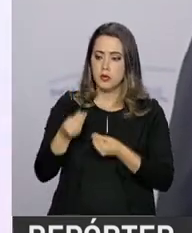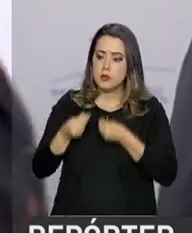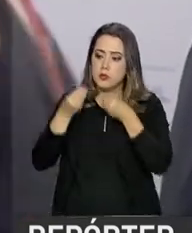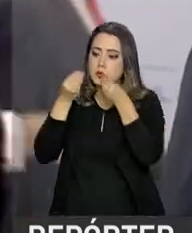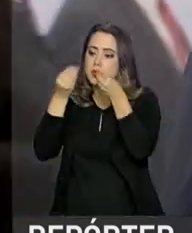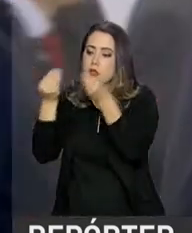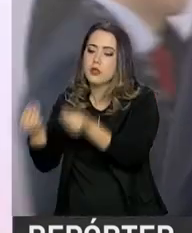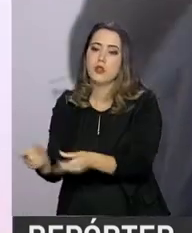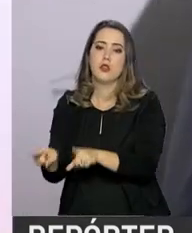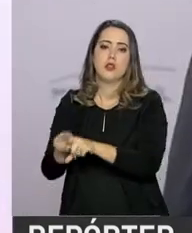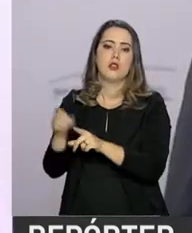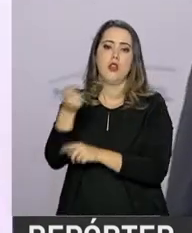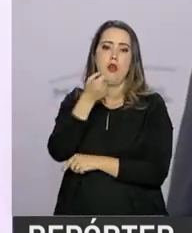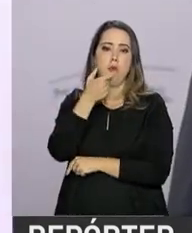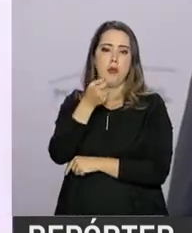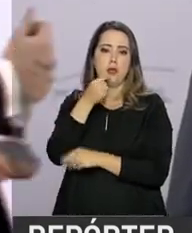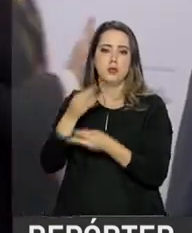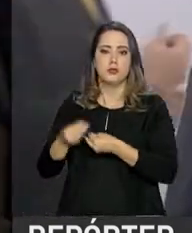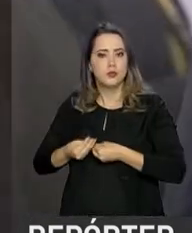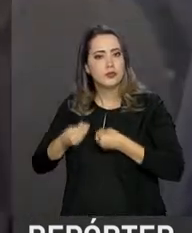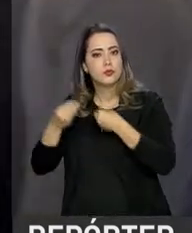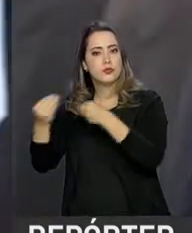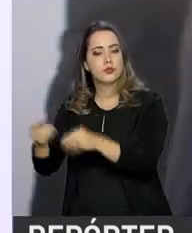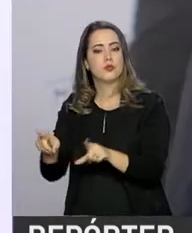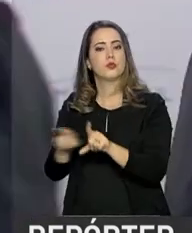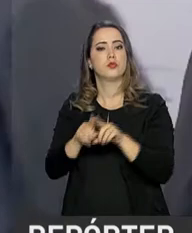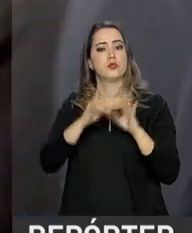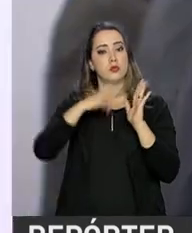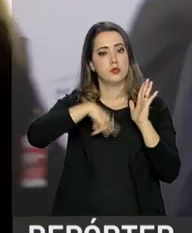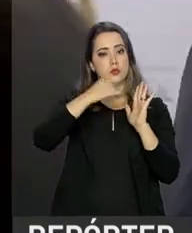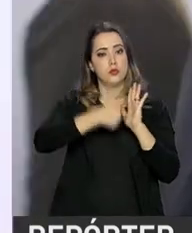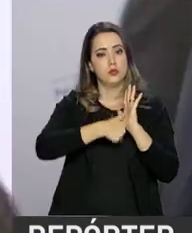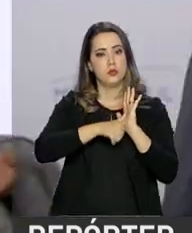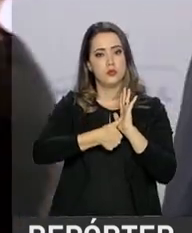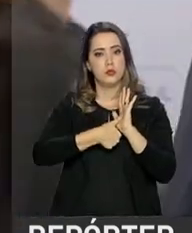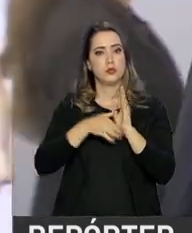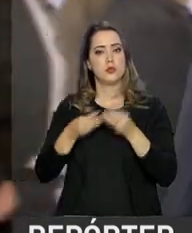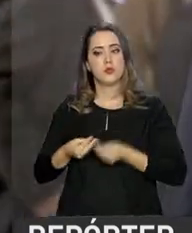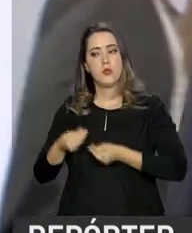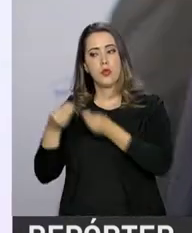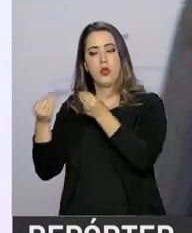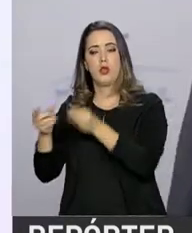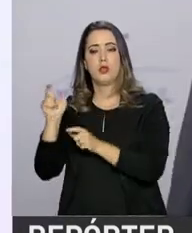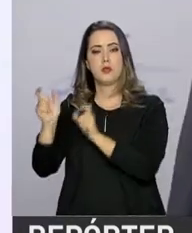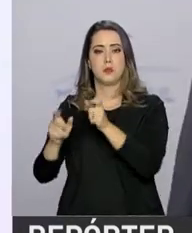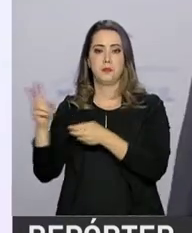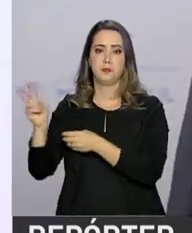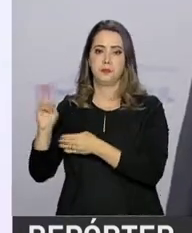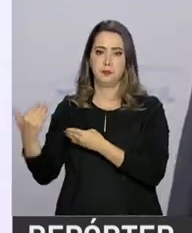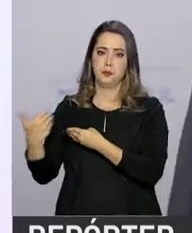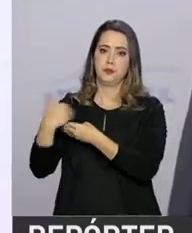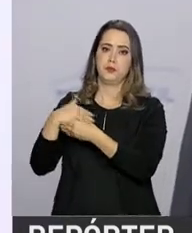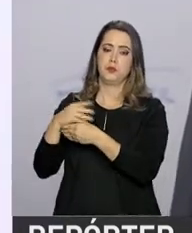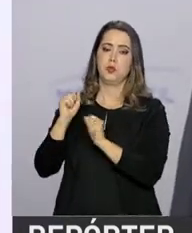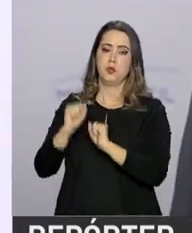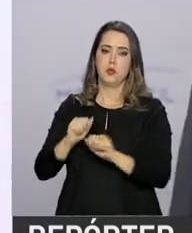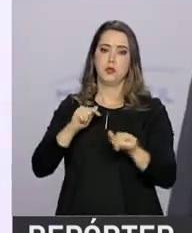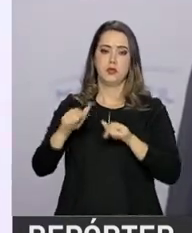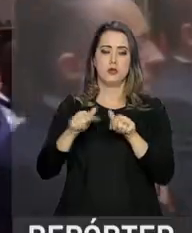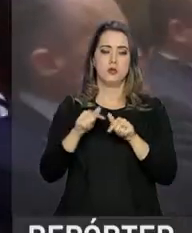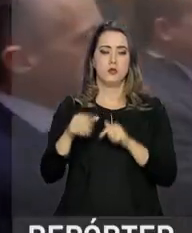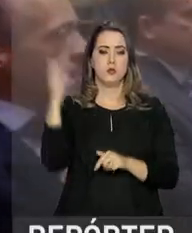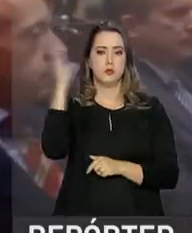de abrigo e até de uma carteira de identidade provisória para permitir que os venezuelanos possam trabalhar no